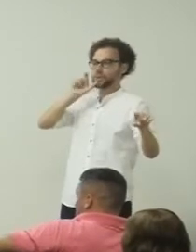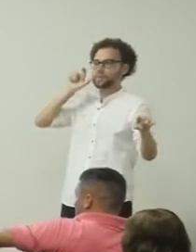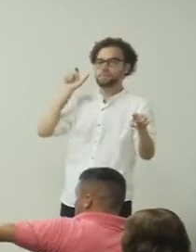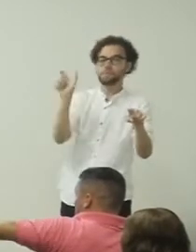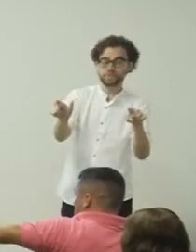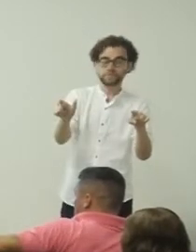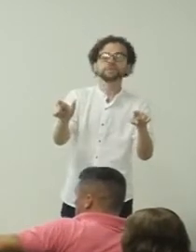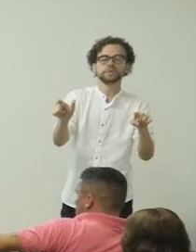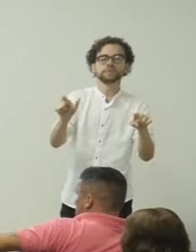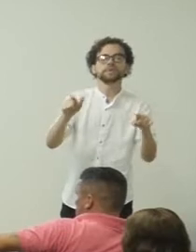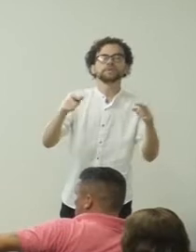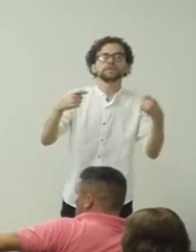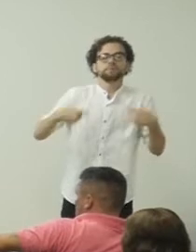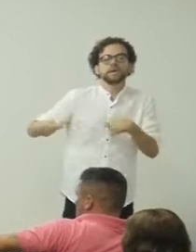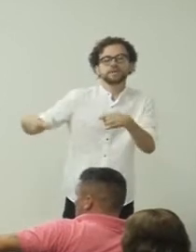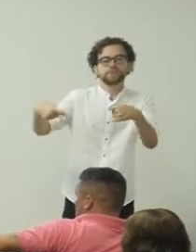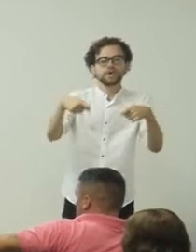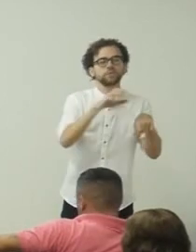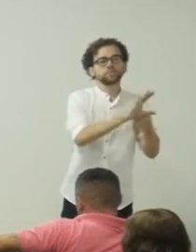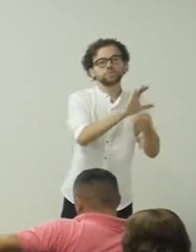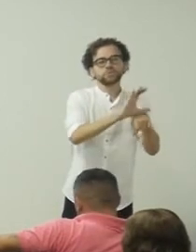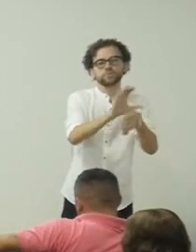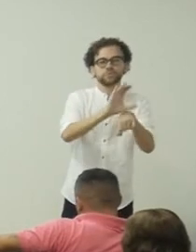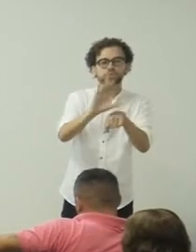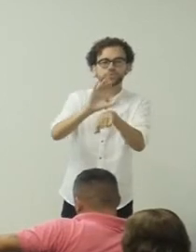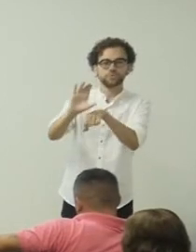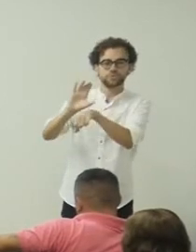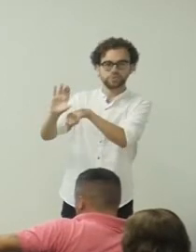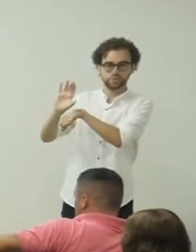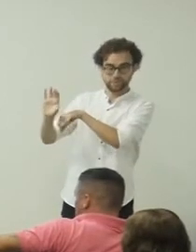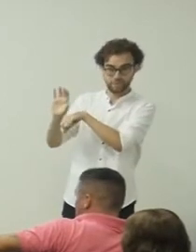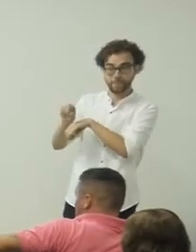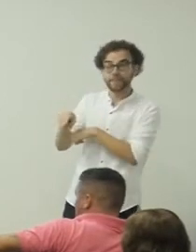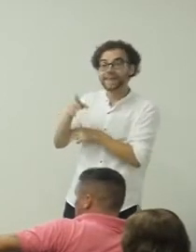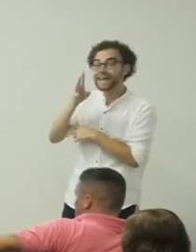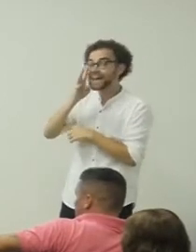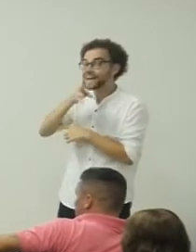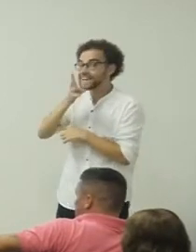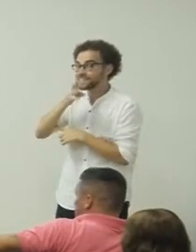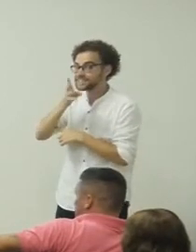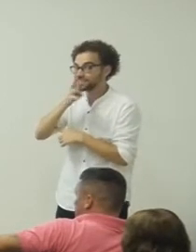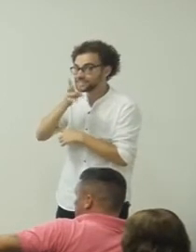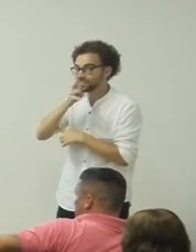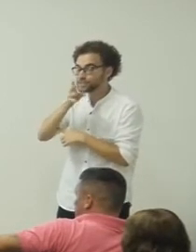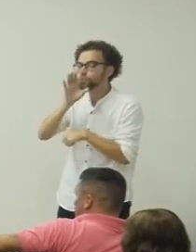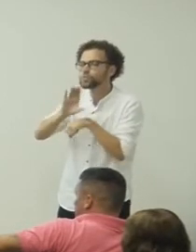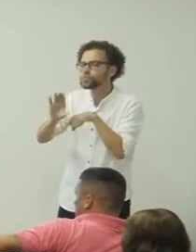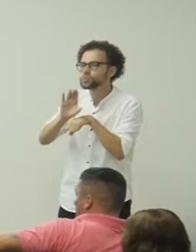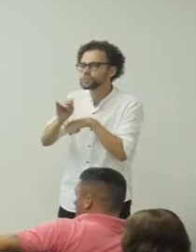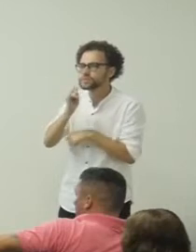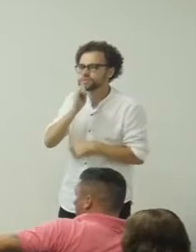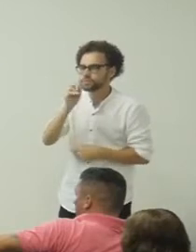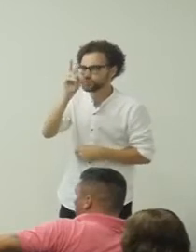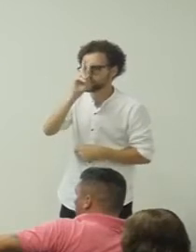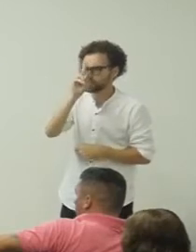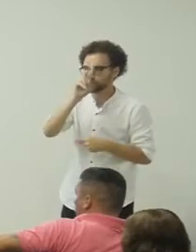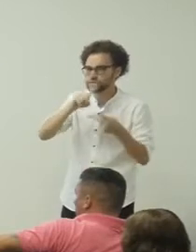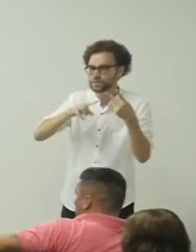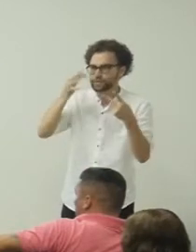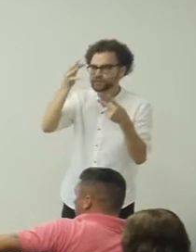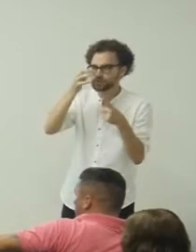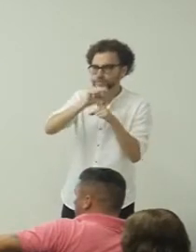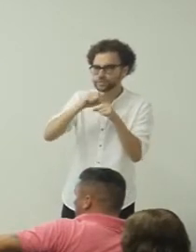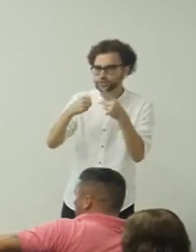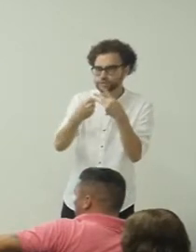a necessidade de certos cursos. Ele critica a necessidade de cursos tais como história,